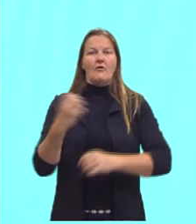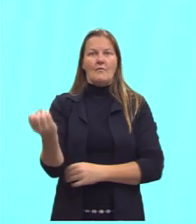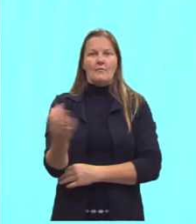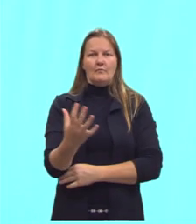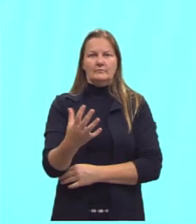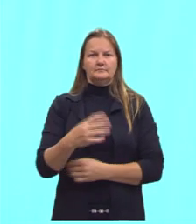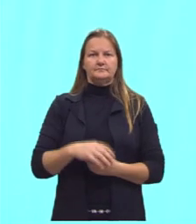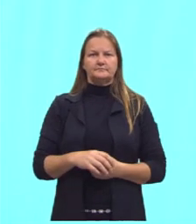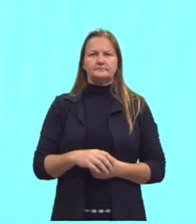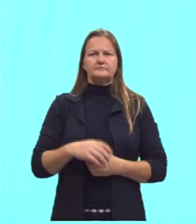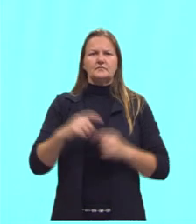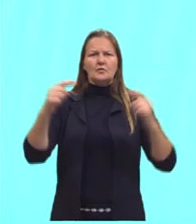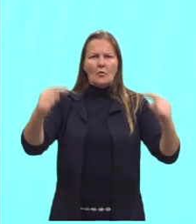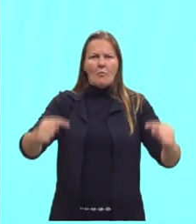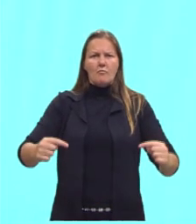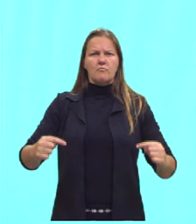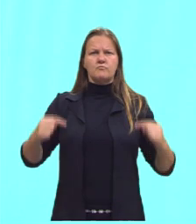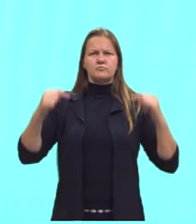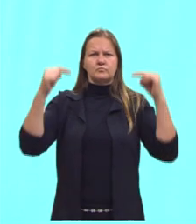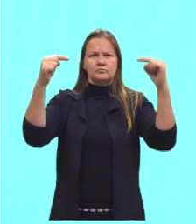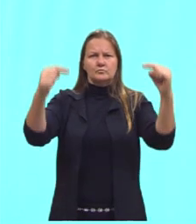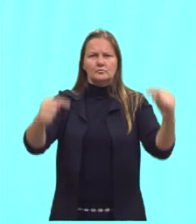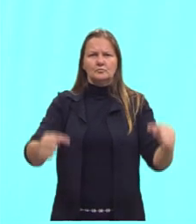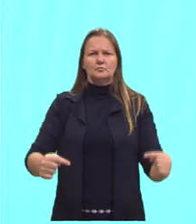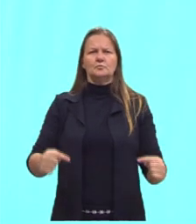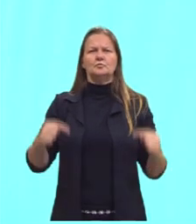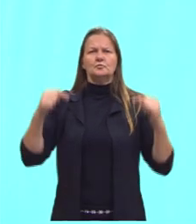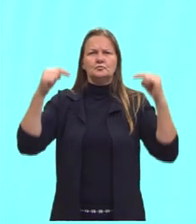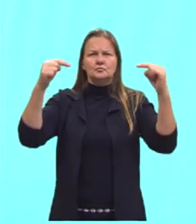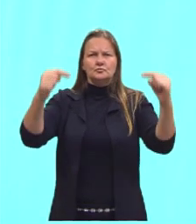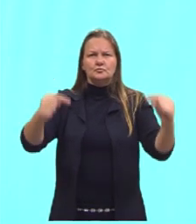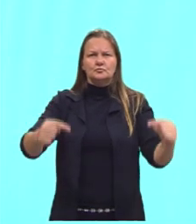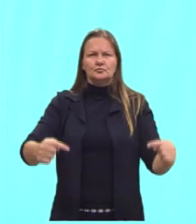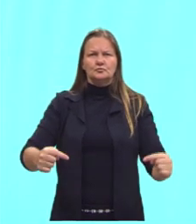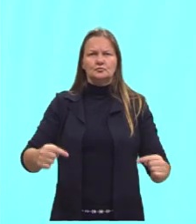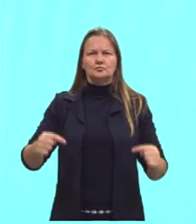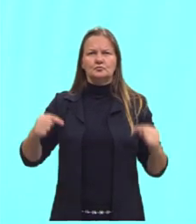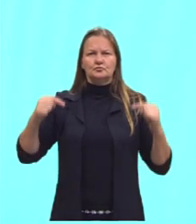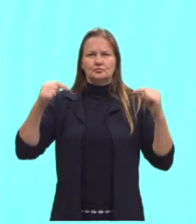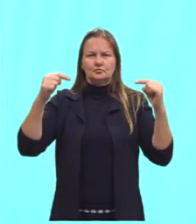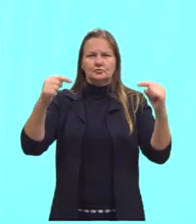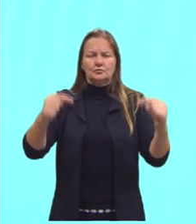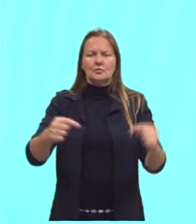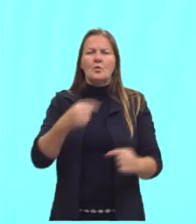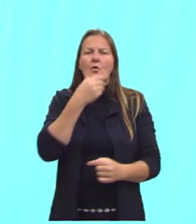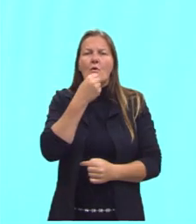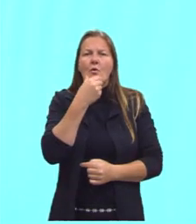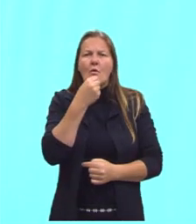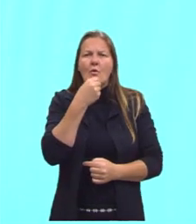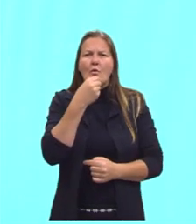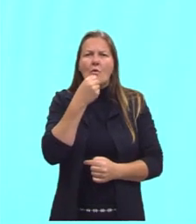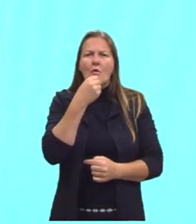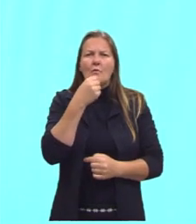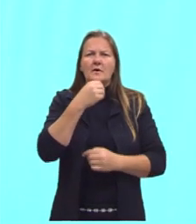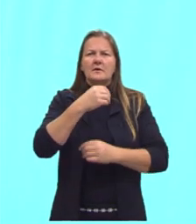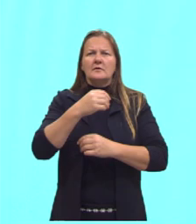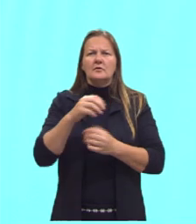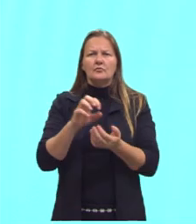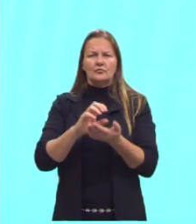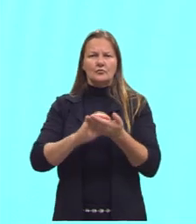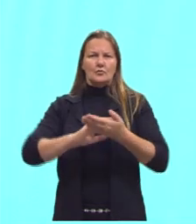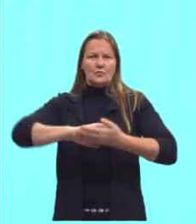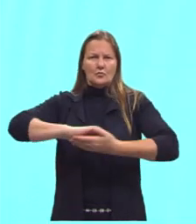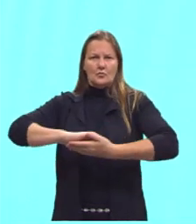o trator né o cara eu rapaz dali com um computador